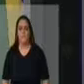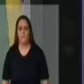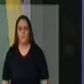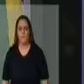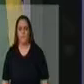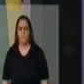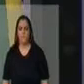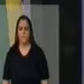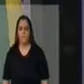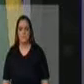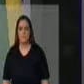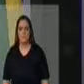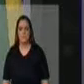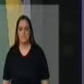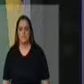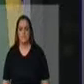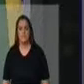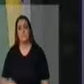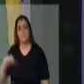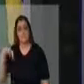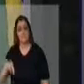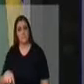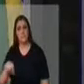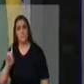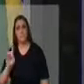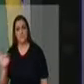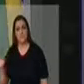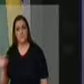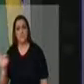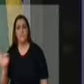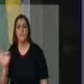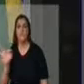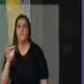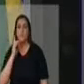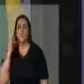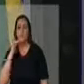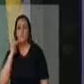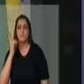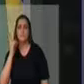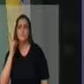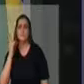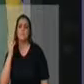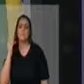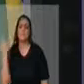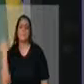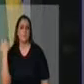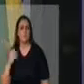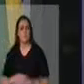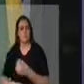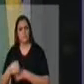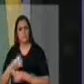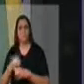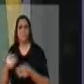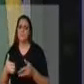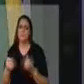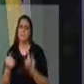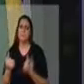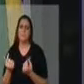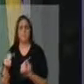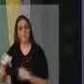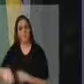Nós, inclusive, da bancada aqui do DF, tomamos uma decisão o ano retrasado e colocamos, e foi liberado este